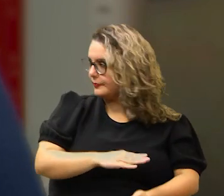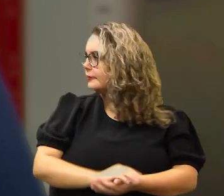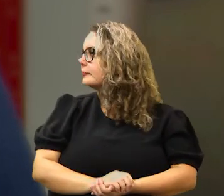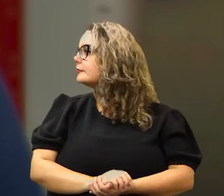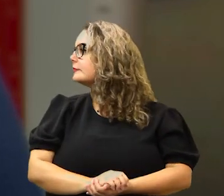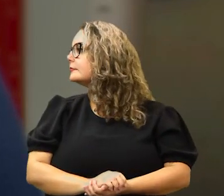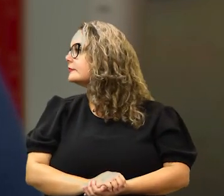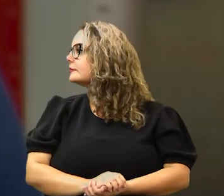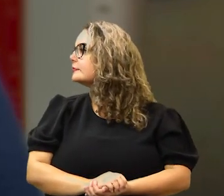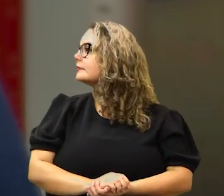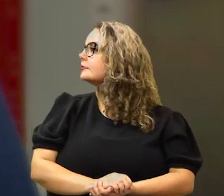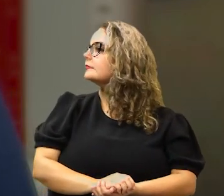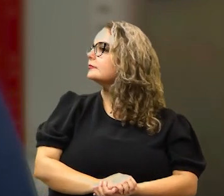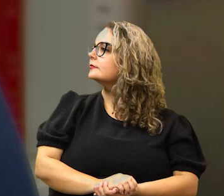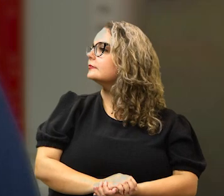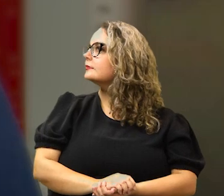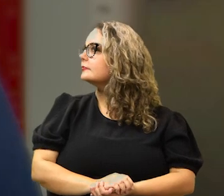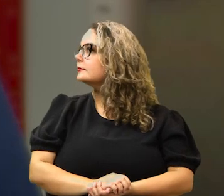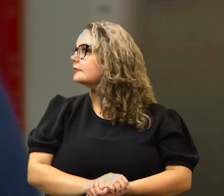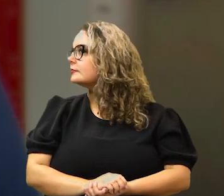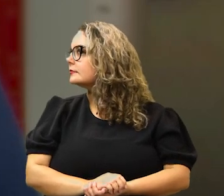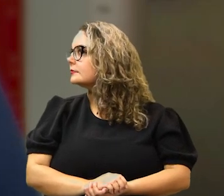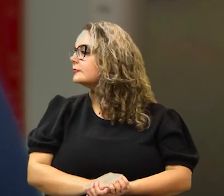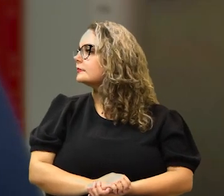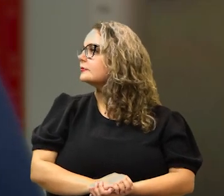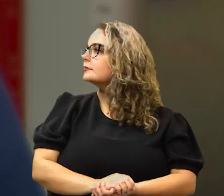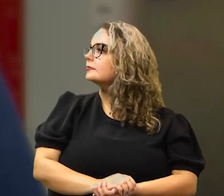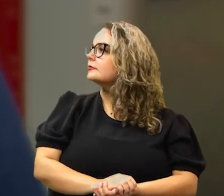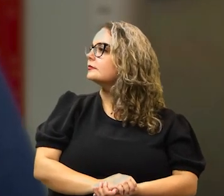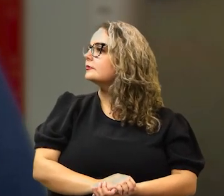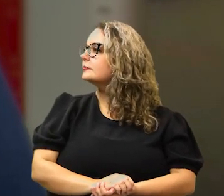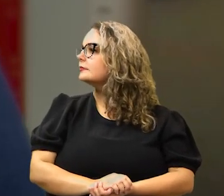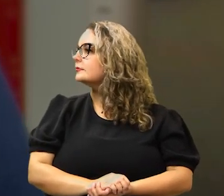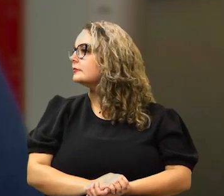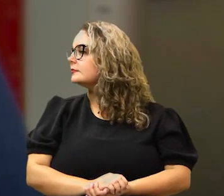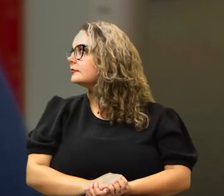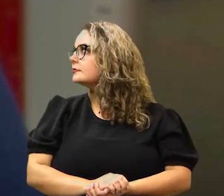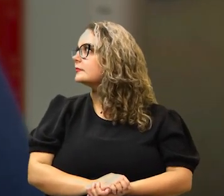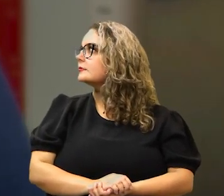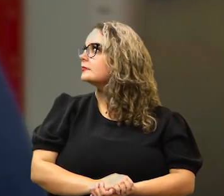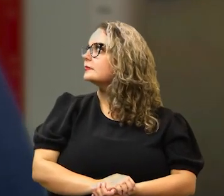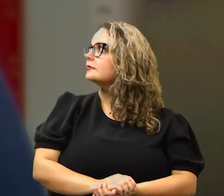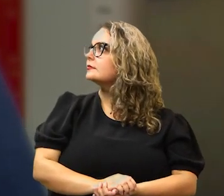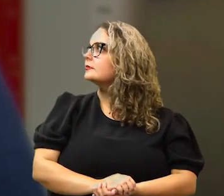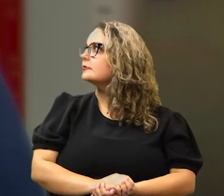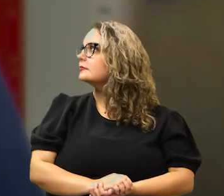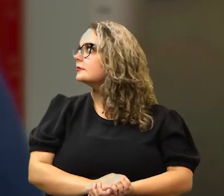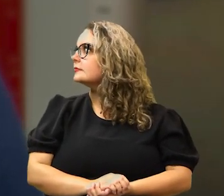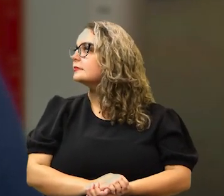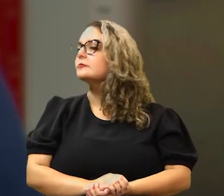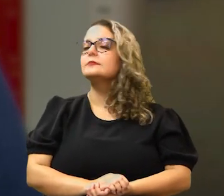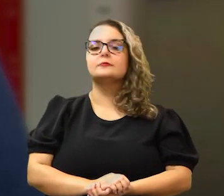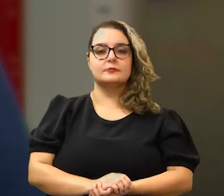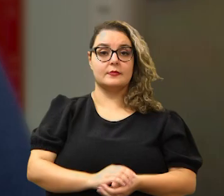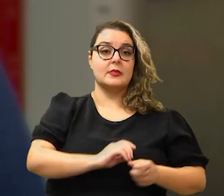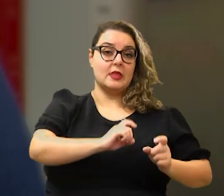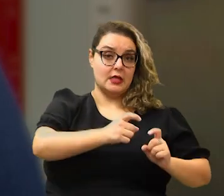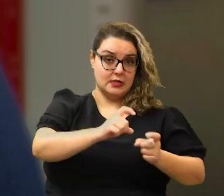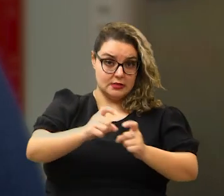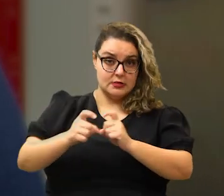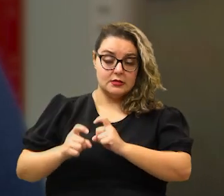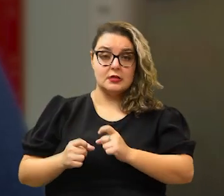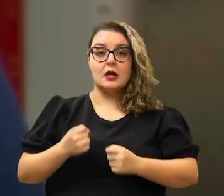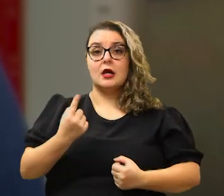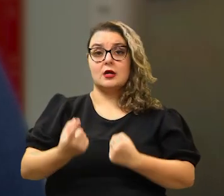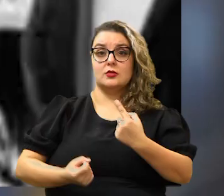não tinha uma sede da Câmara ainda, elas aconteciam nesses espaços privados da casa do juiz-presidente, né? O